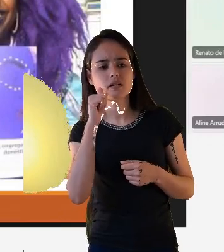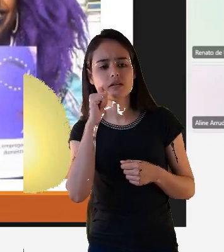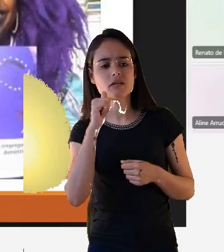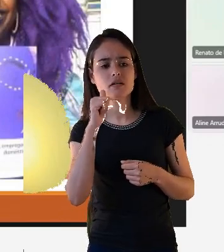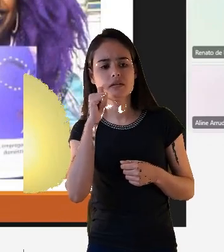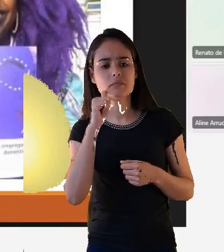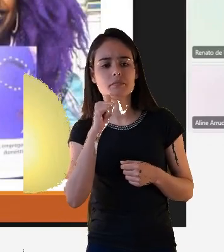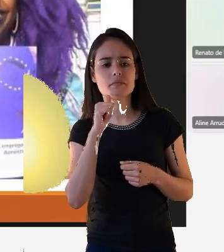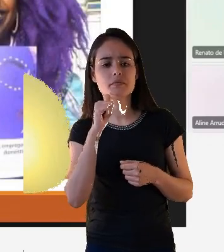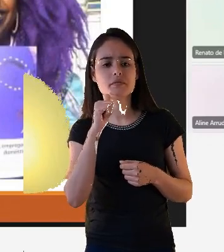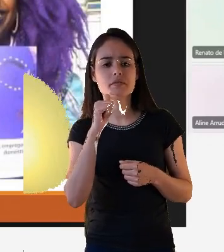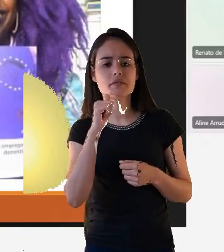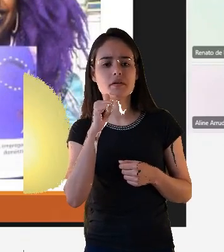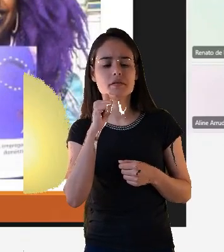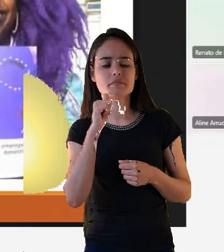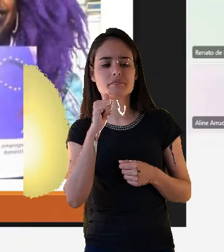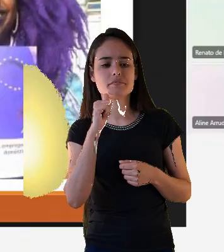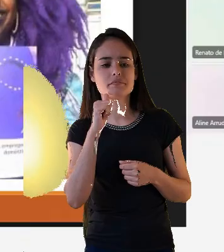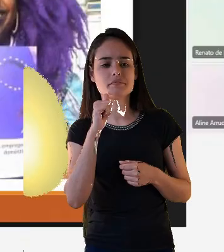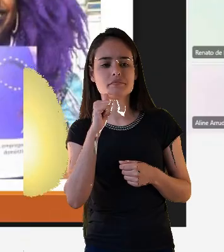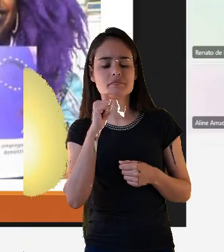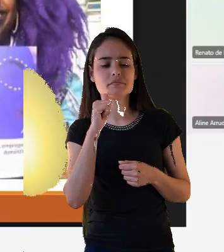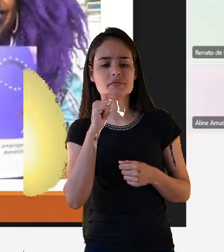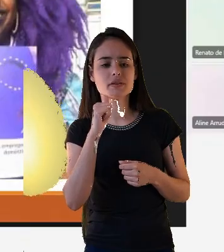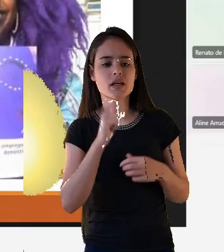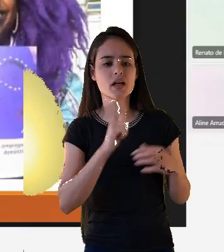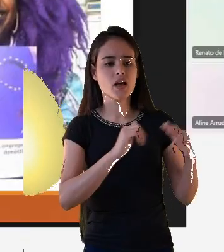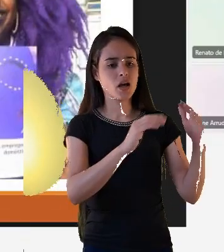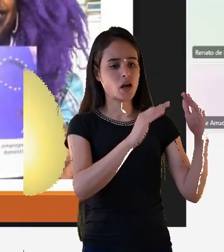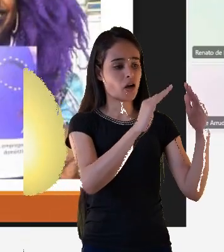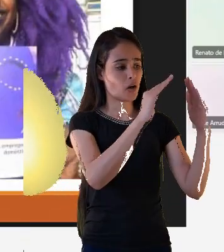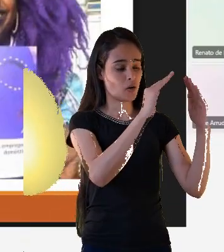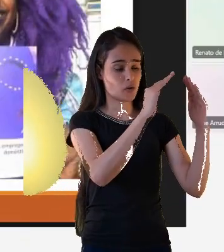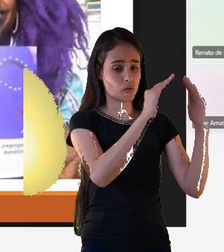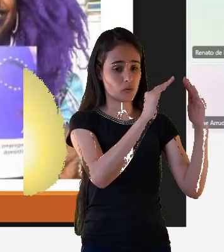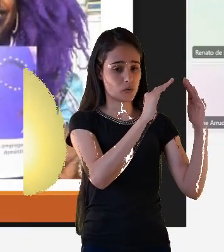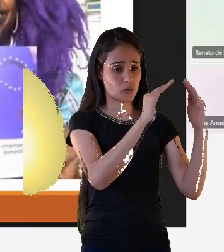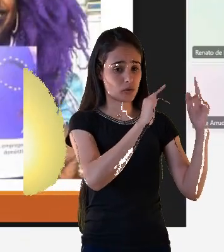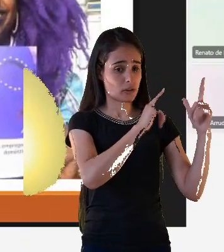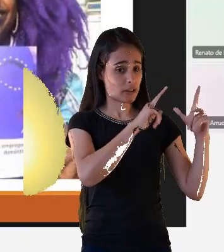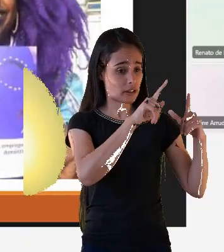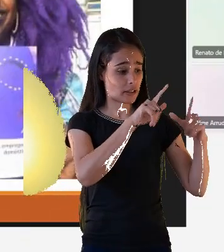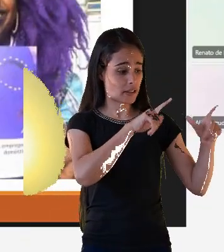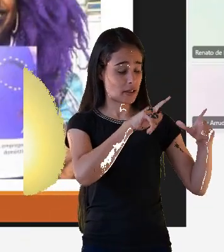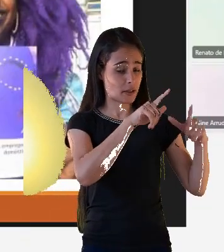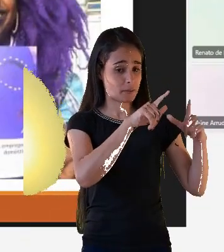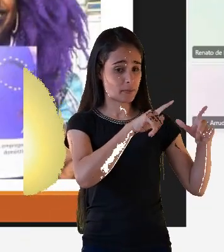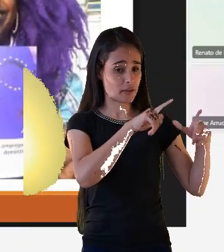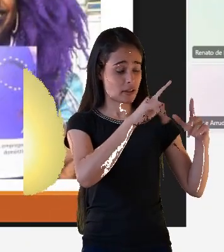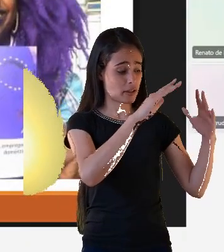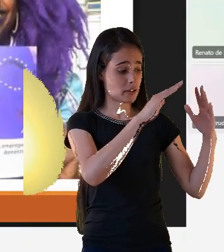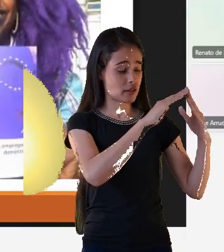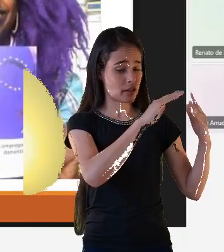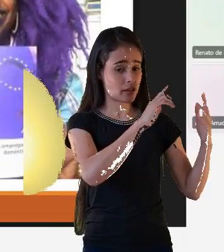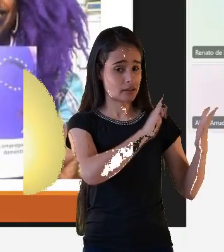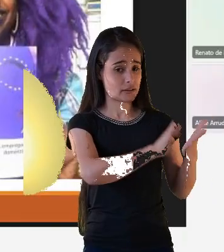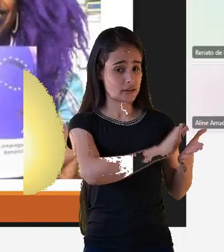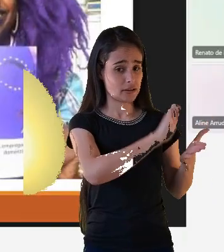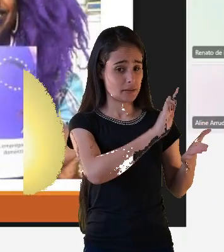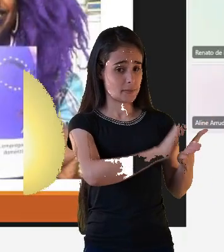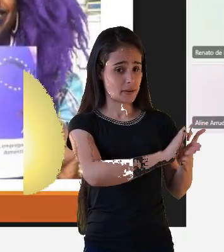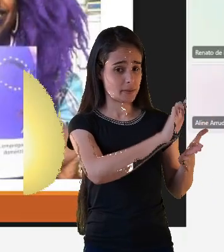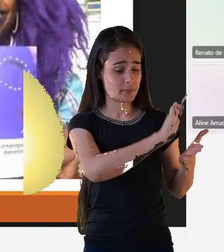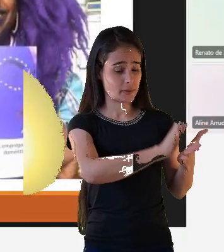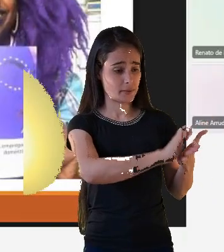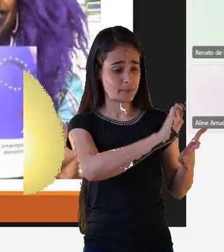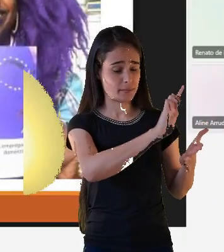o trabalho doméstico acaba sendo algo hereditário para mulheres negras, né, mulheres pretas, né? Então, quando a gente